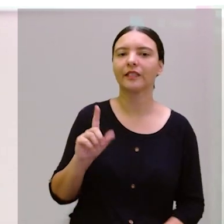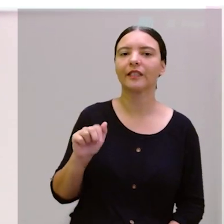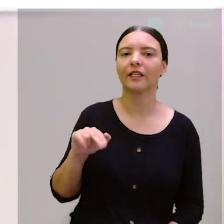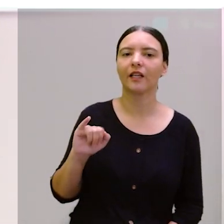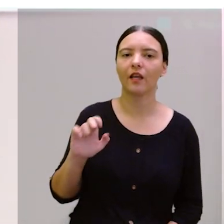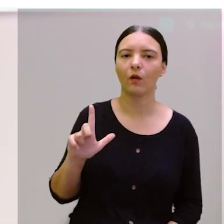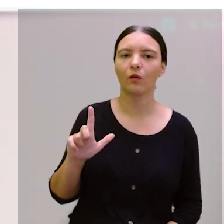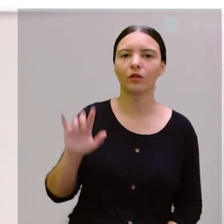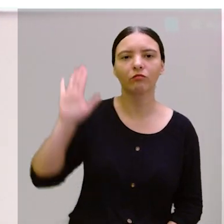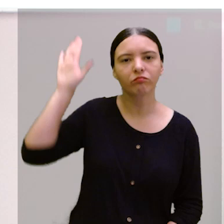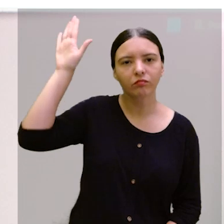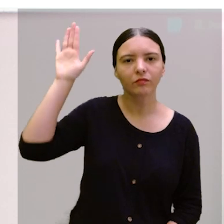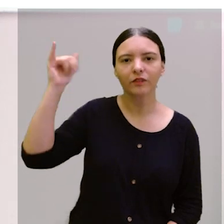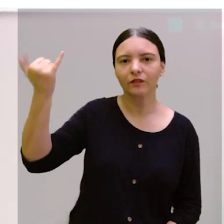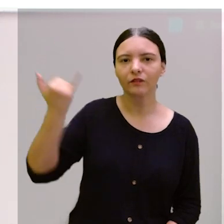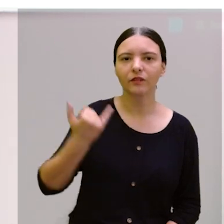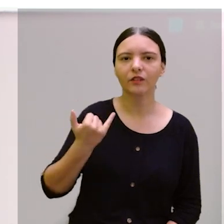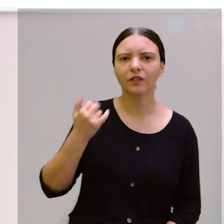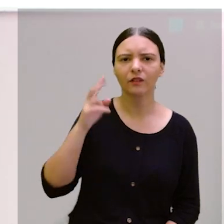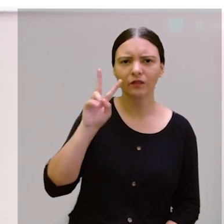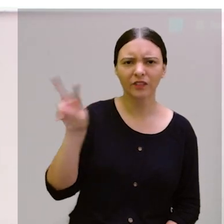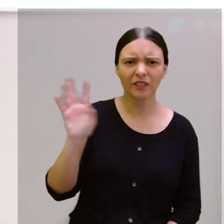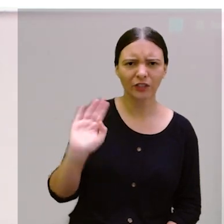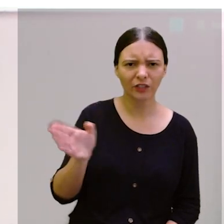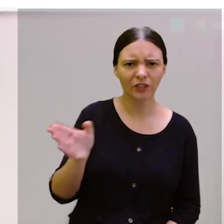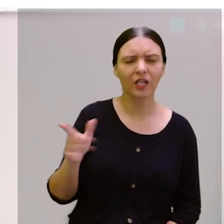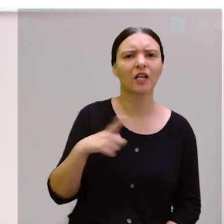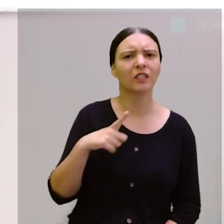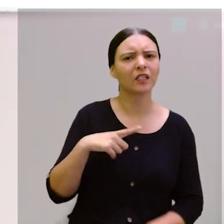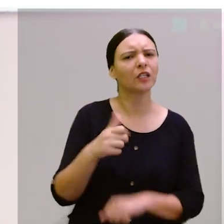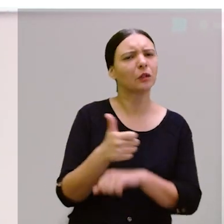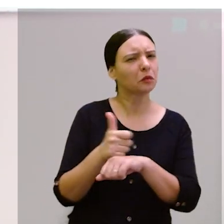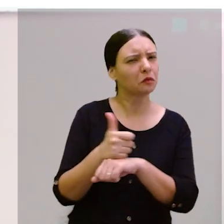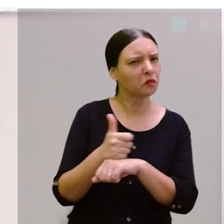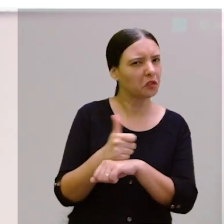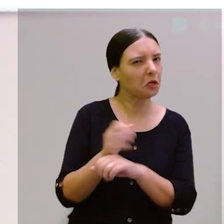Daniel, tive uma informação aqui de que você já tem uma carreira definida, né?